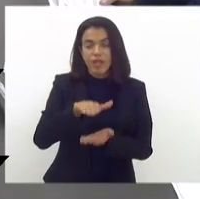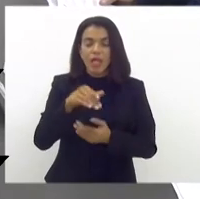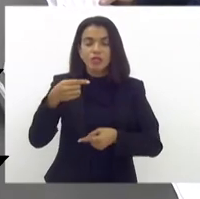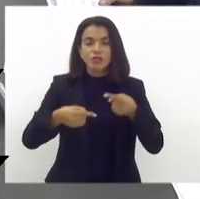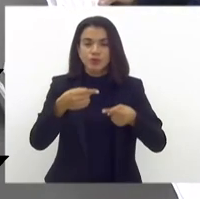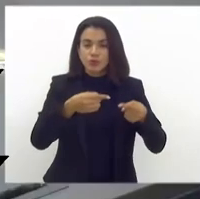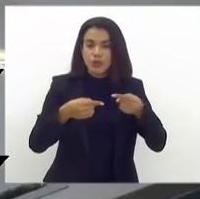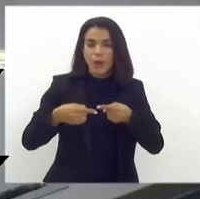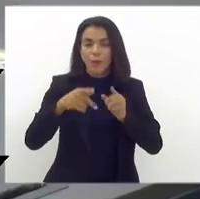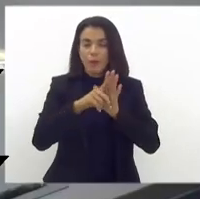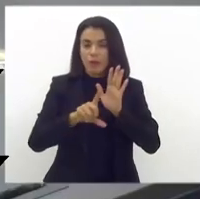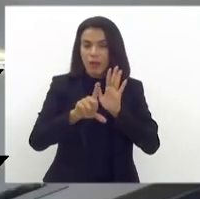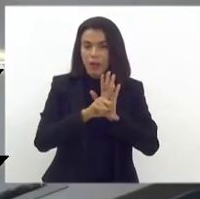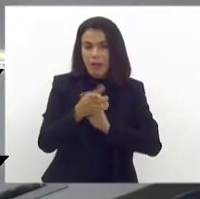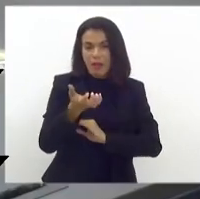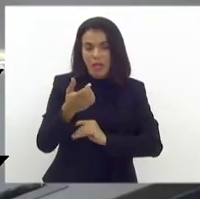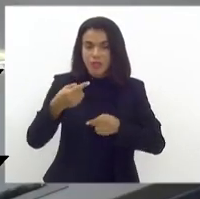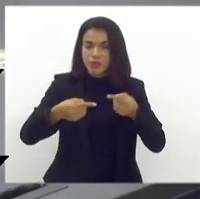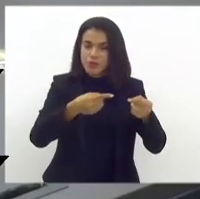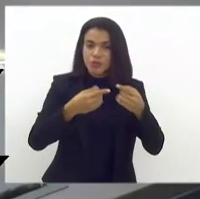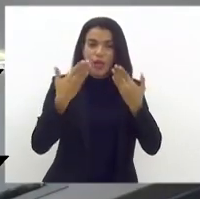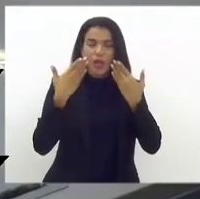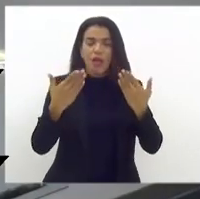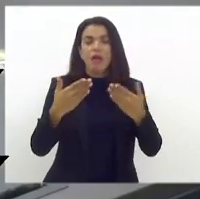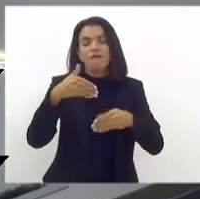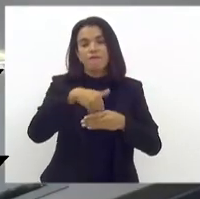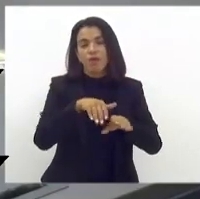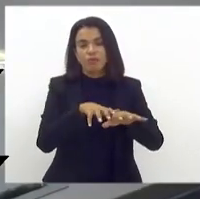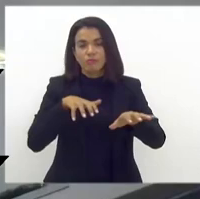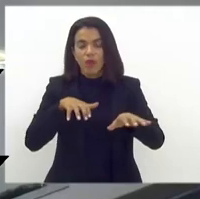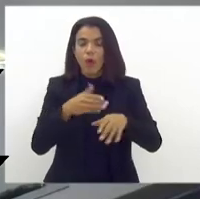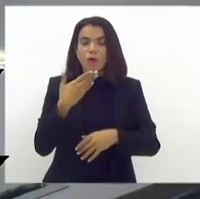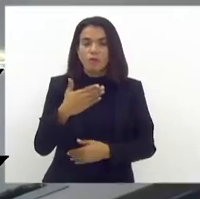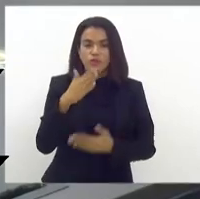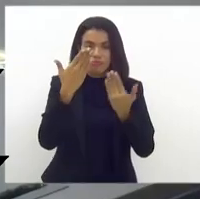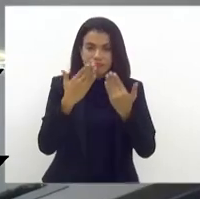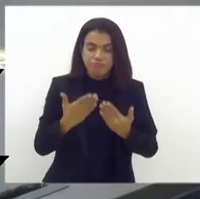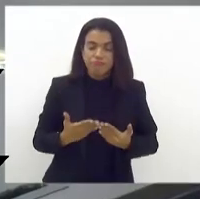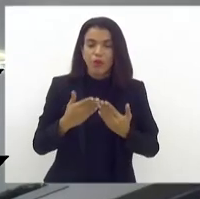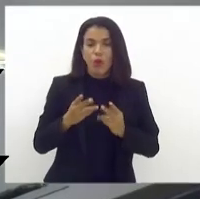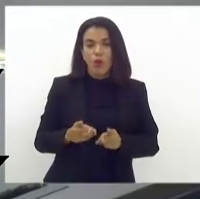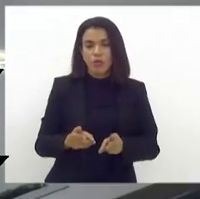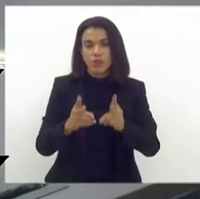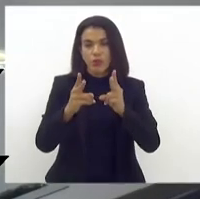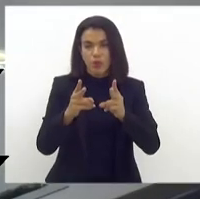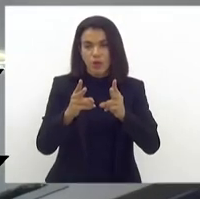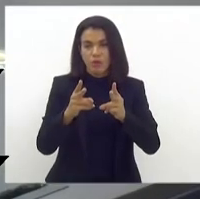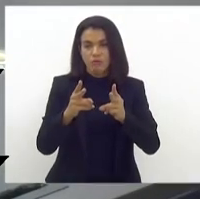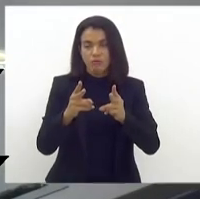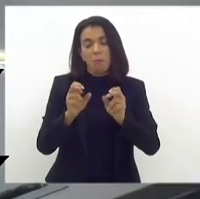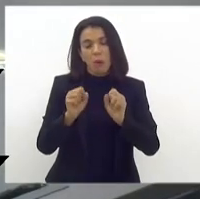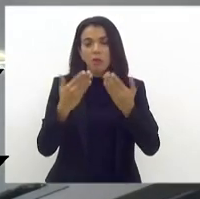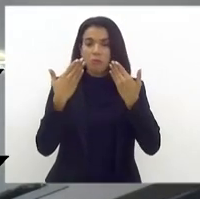discussão, senhores deputados que queiram discutir, apresentar voto divergente ou pedir vista, permaneçam como estão, podem